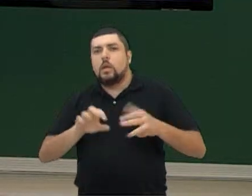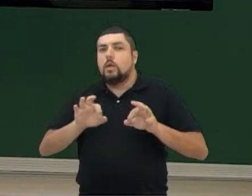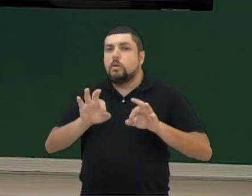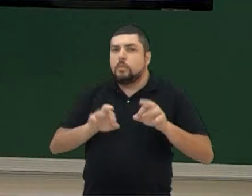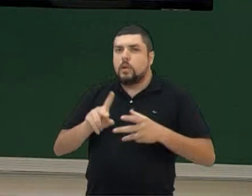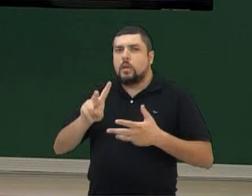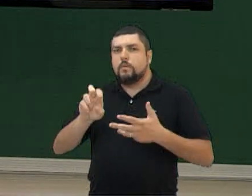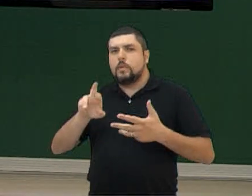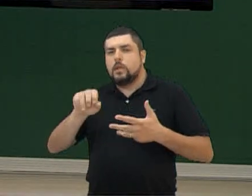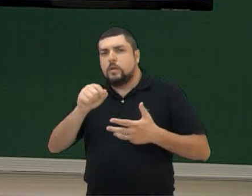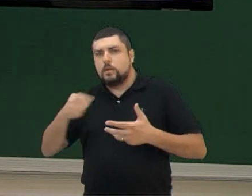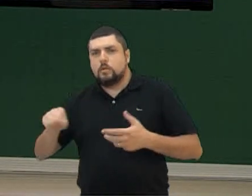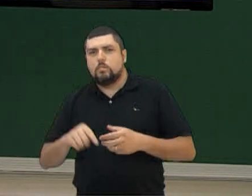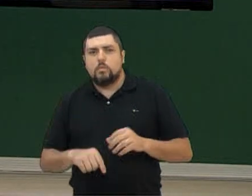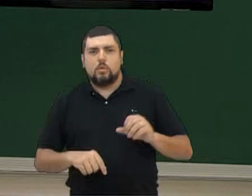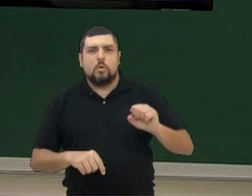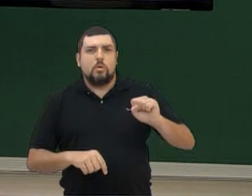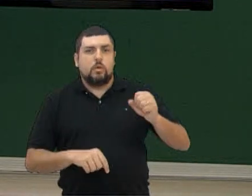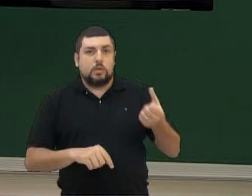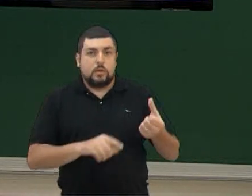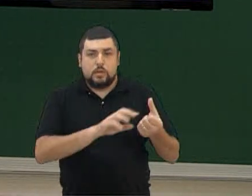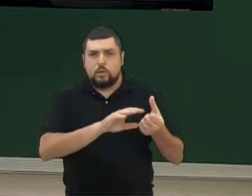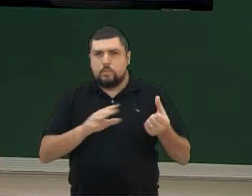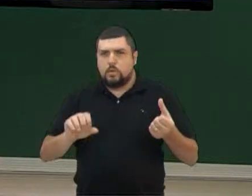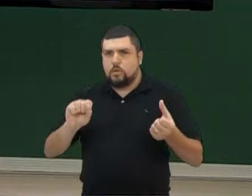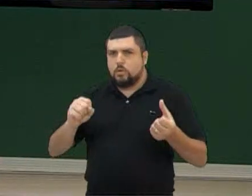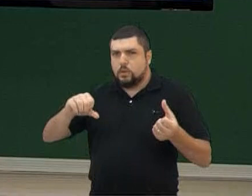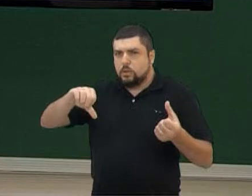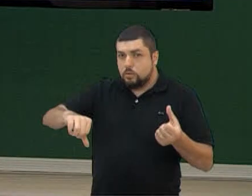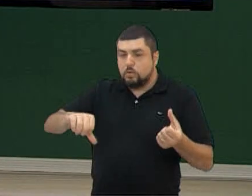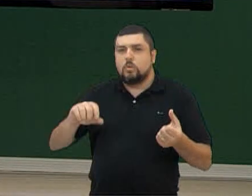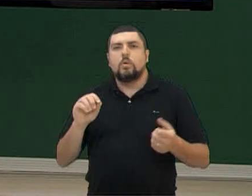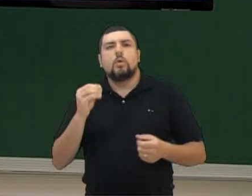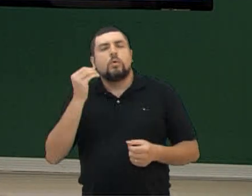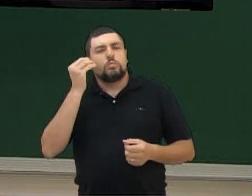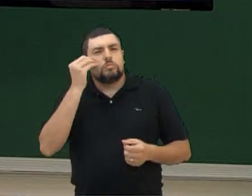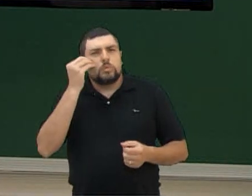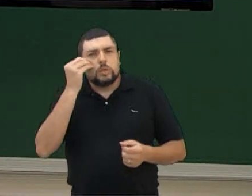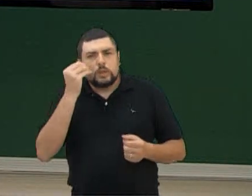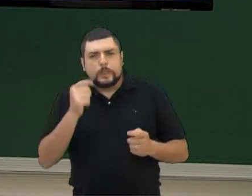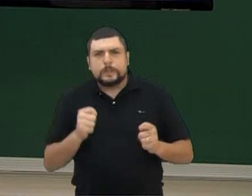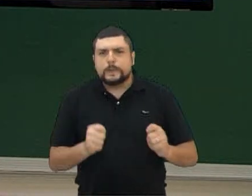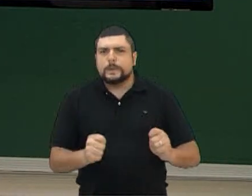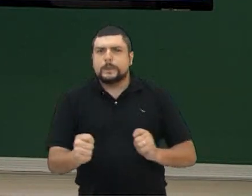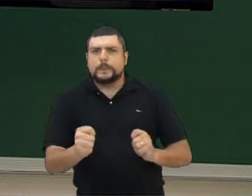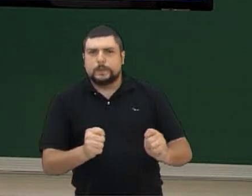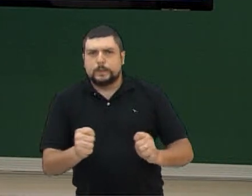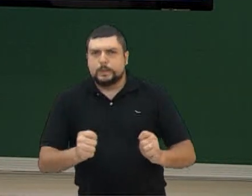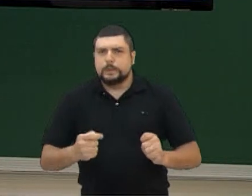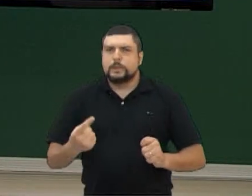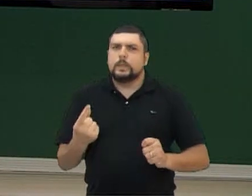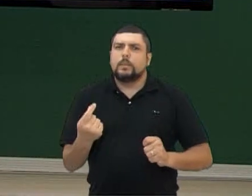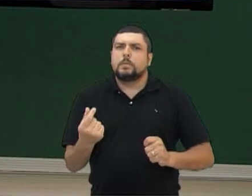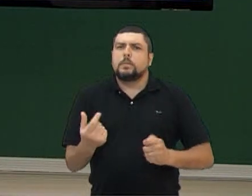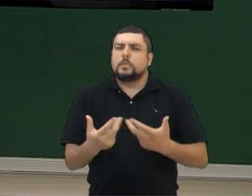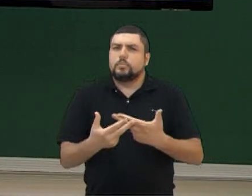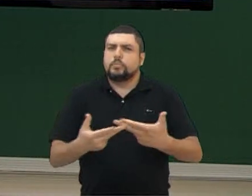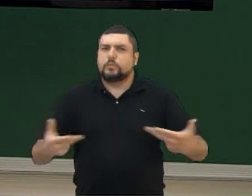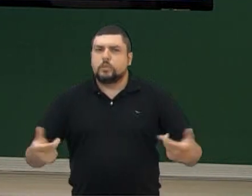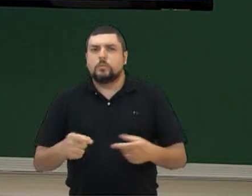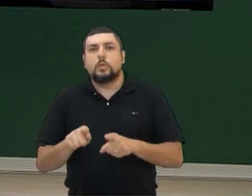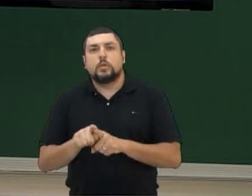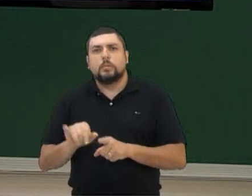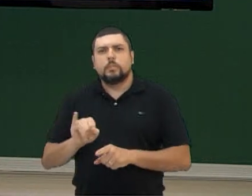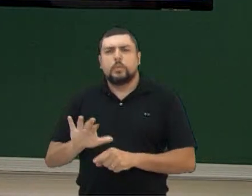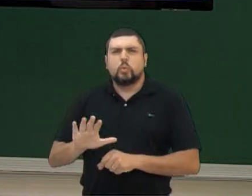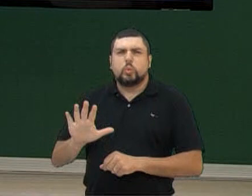econômicos de 86 a 89 que tentaram controlar os preços o índice de inflação, que foi